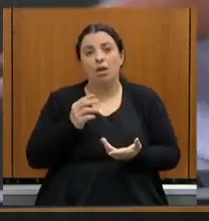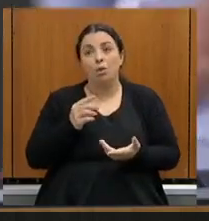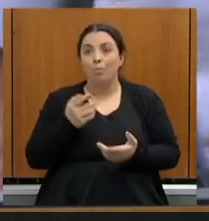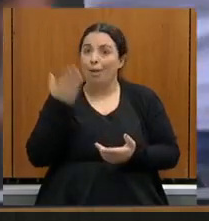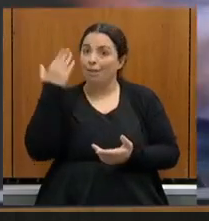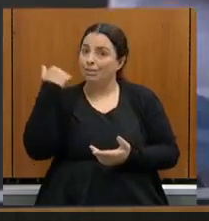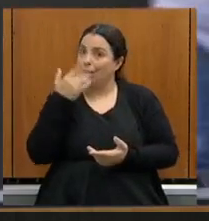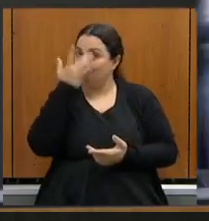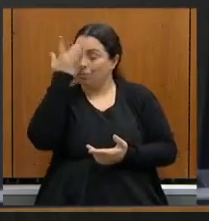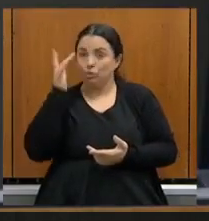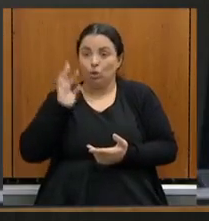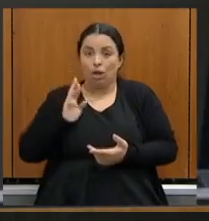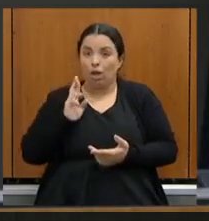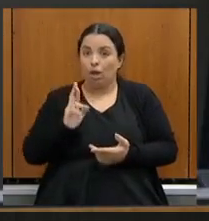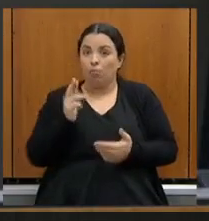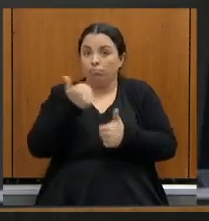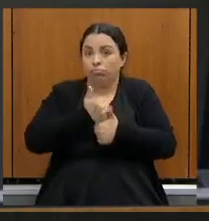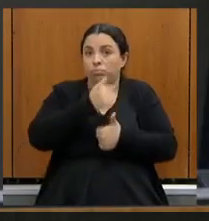representou,